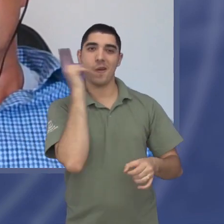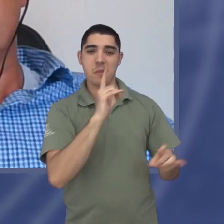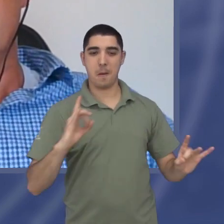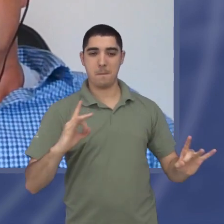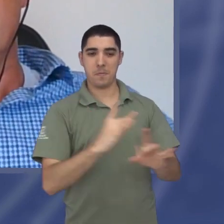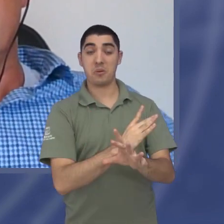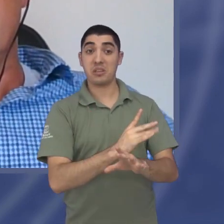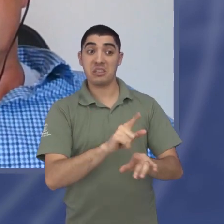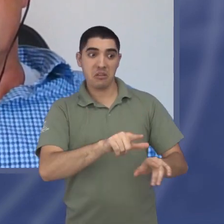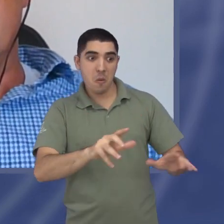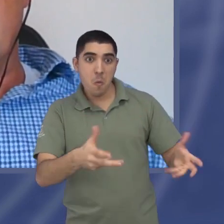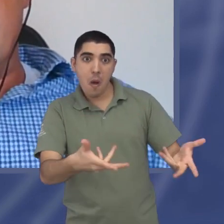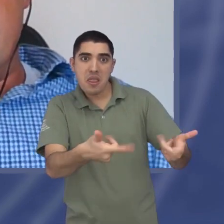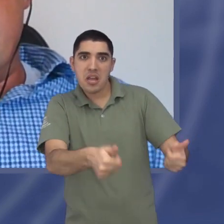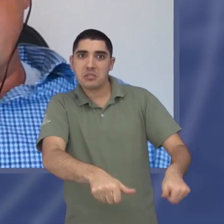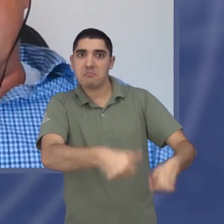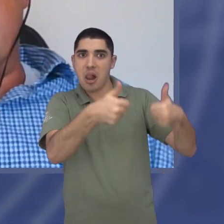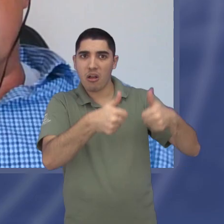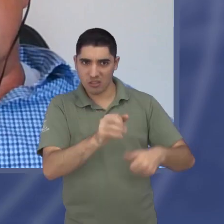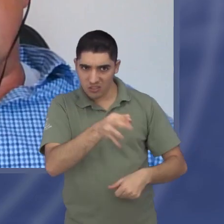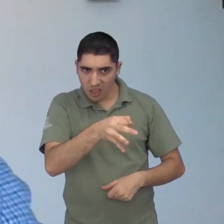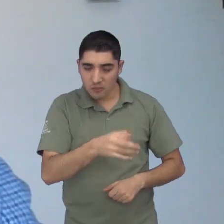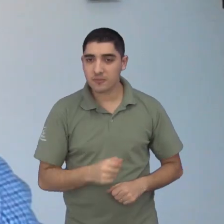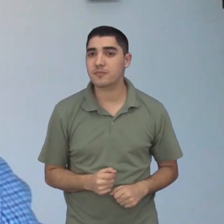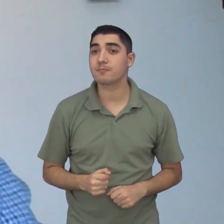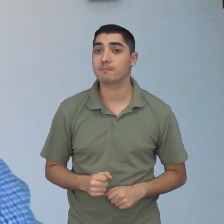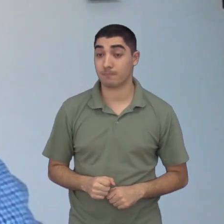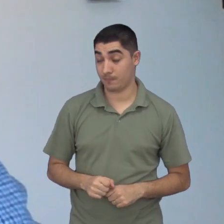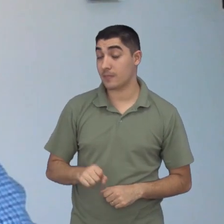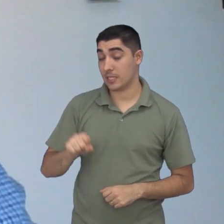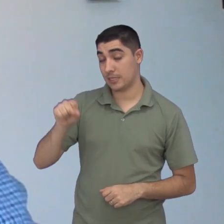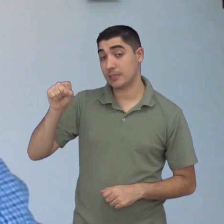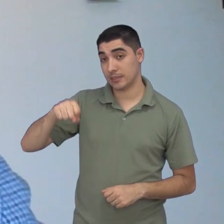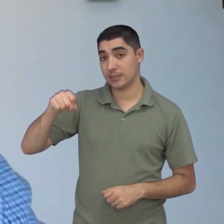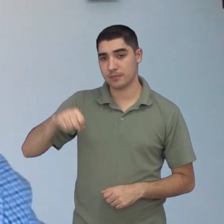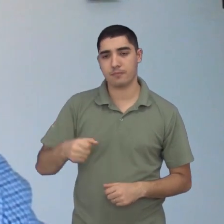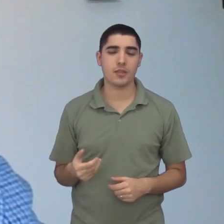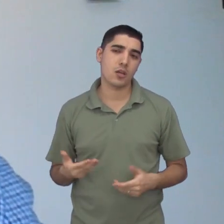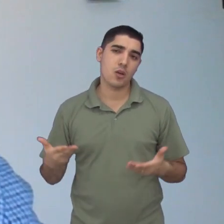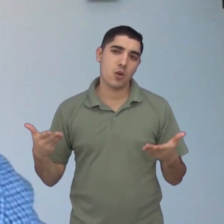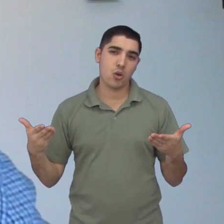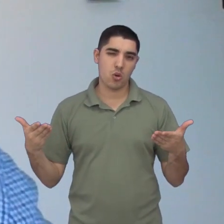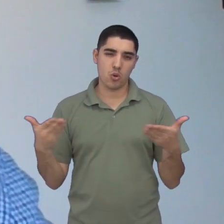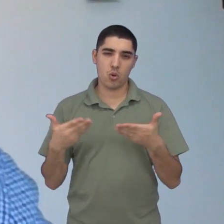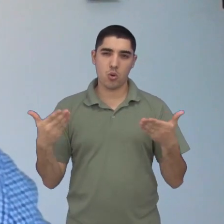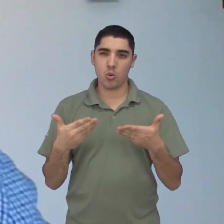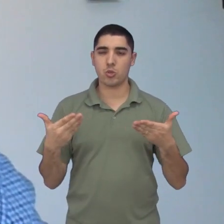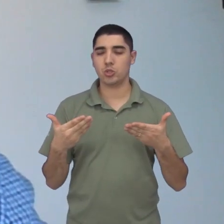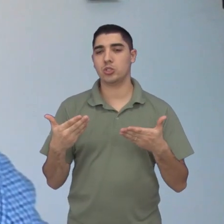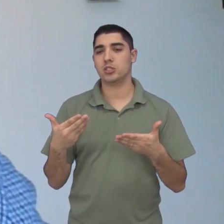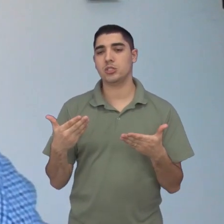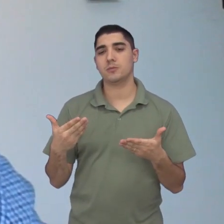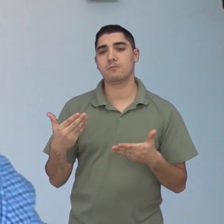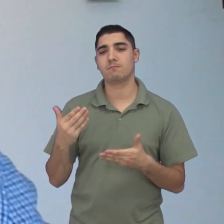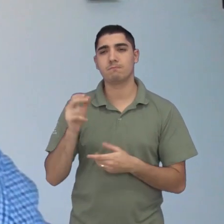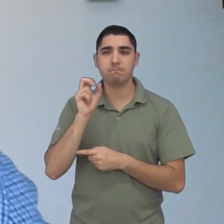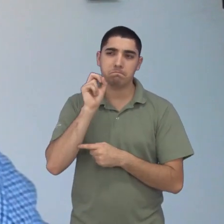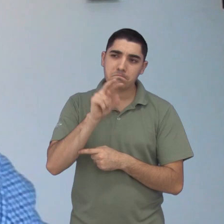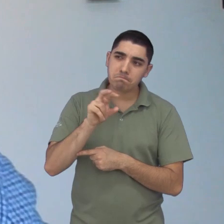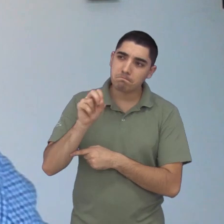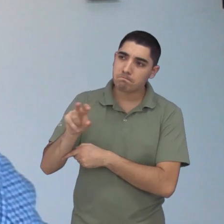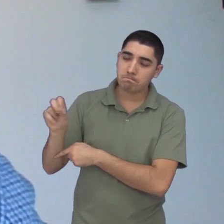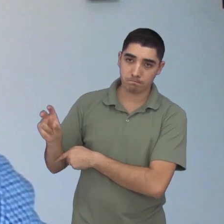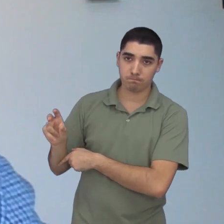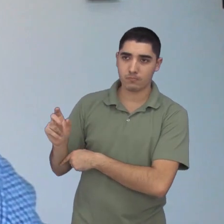Sim, hoje a gente percebe através de alguns